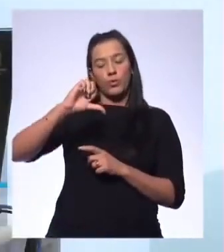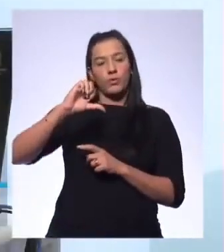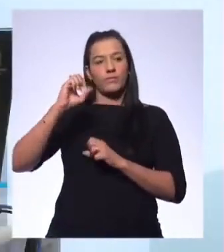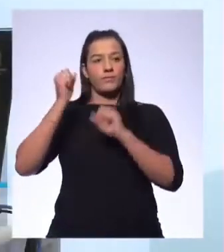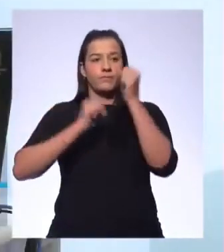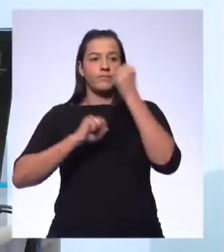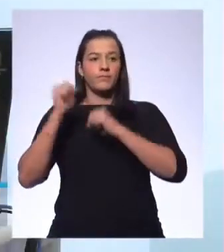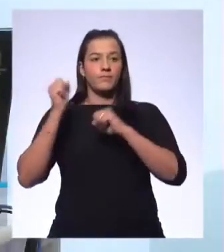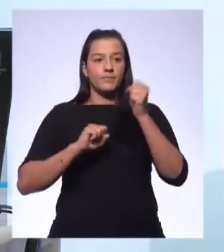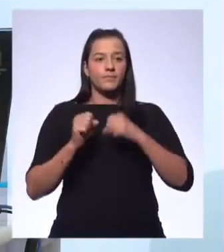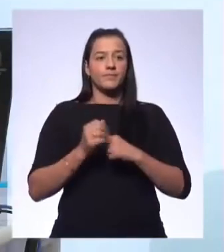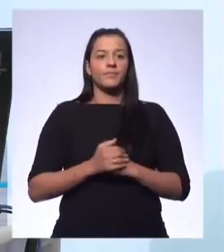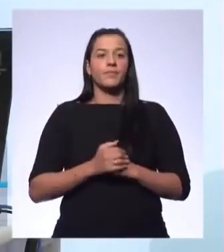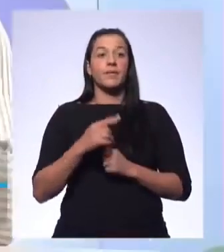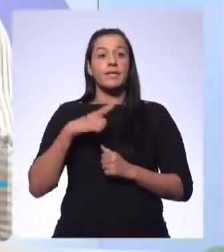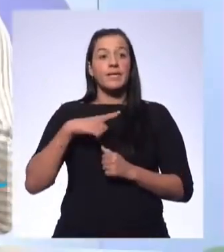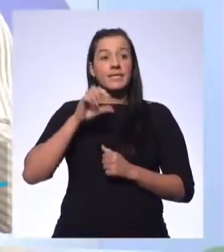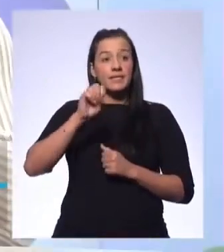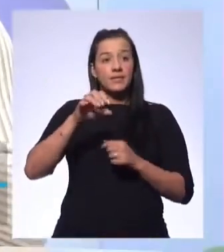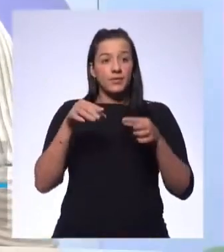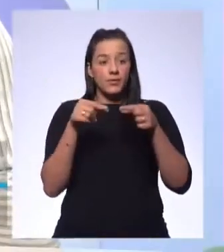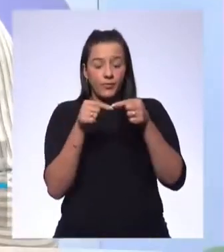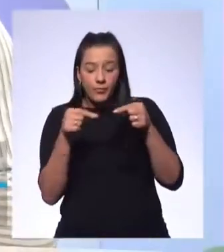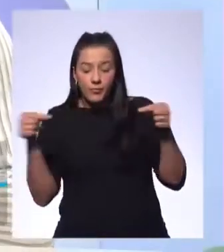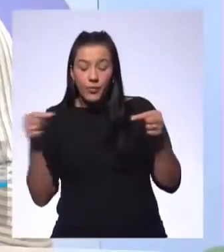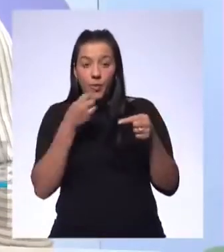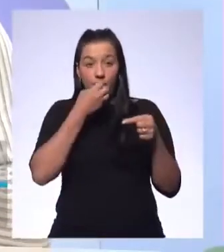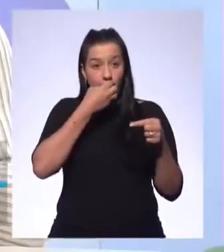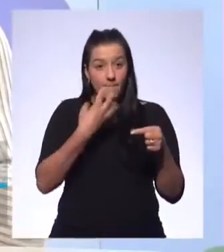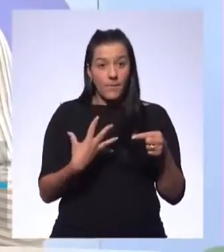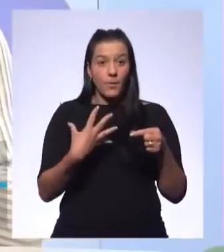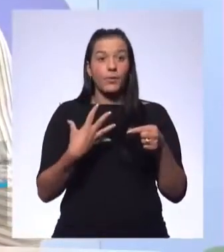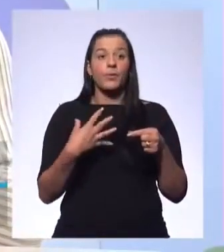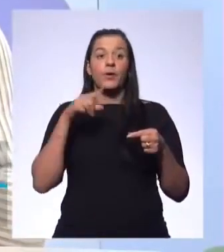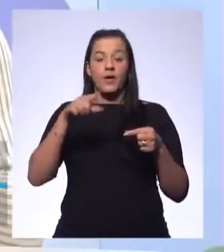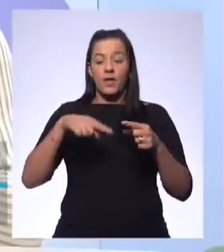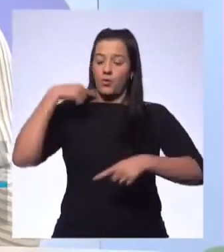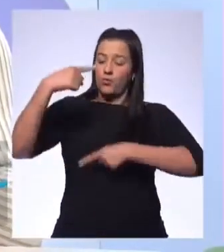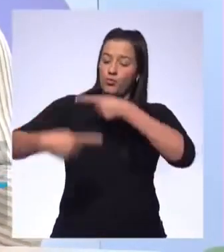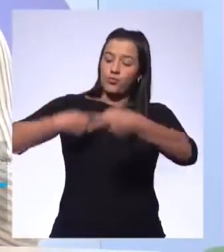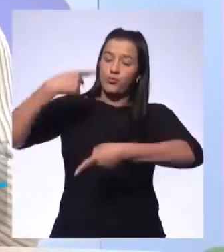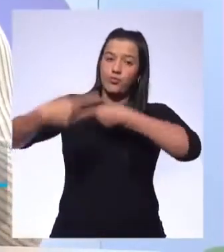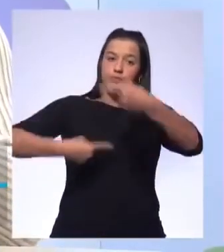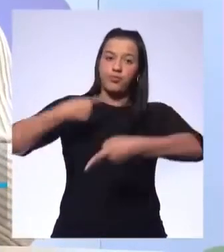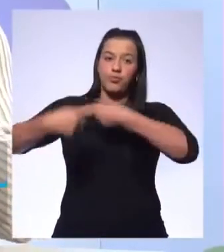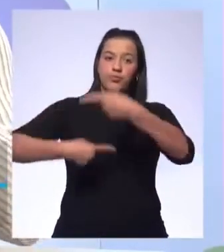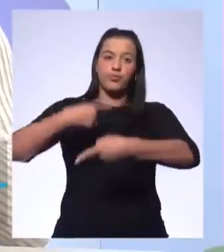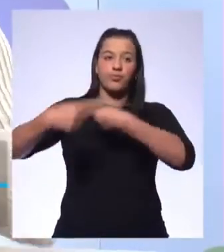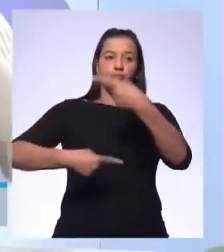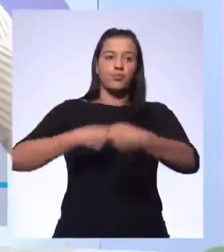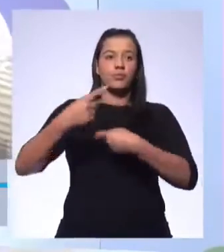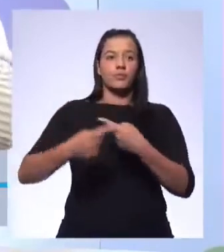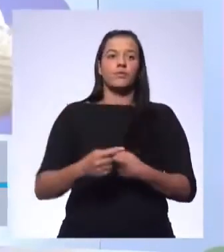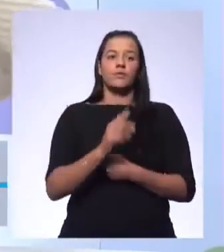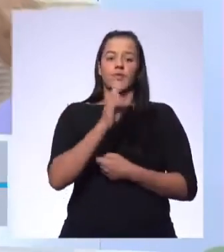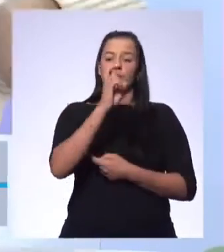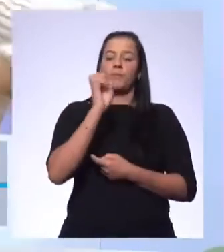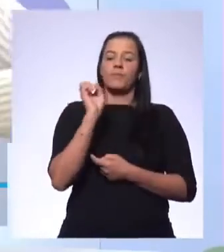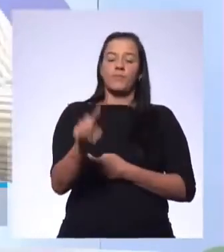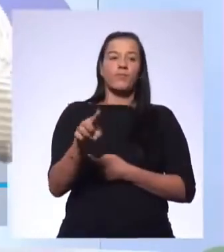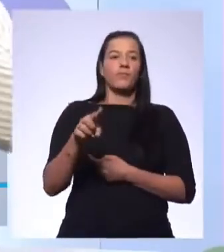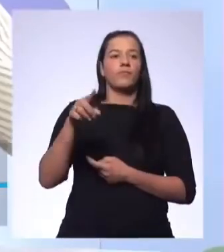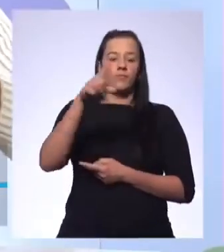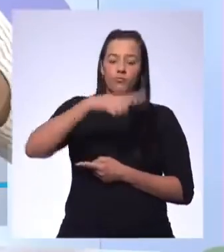máquinas. Porque se o fio é bom e tem boa qualidade, a máquina ela roda aí 25 mil RPMs, né? 25